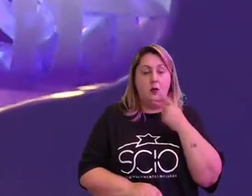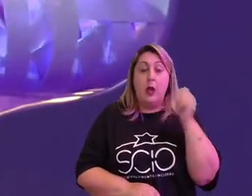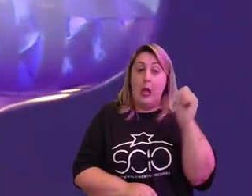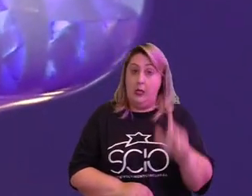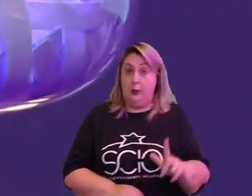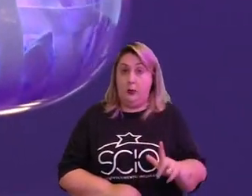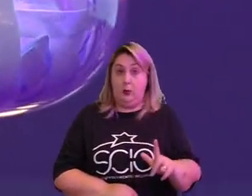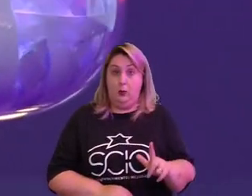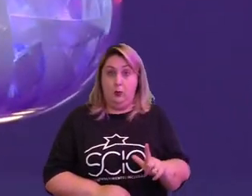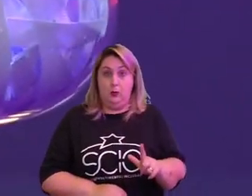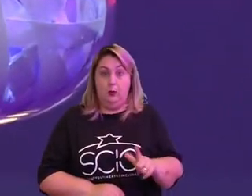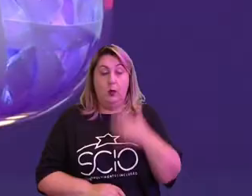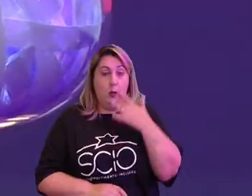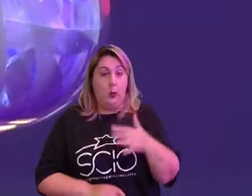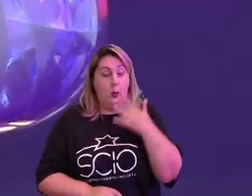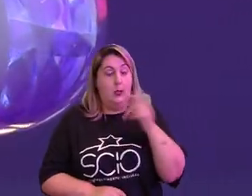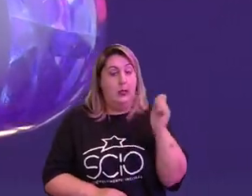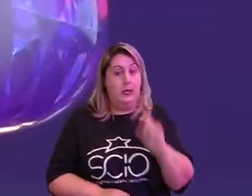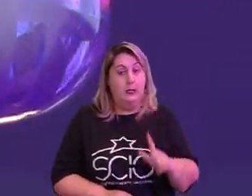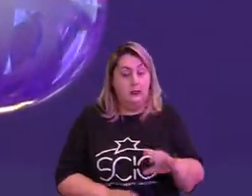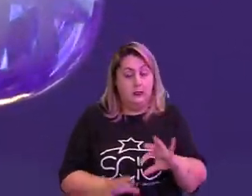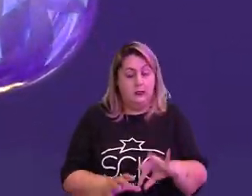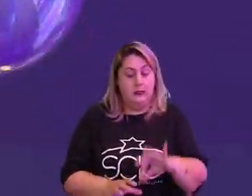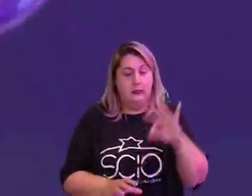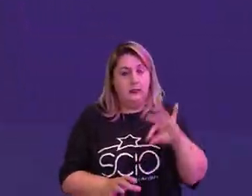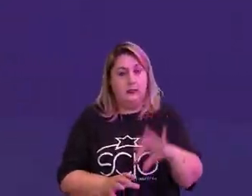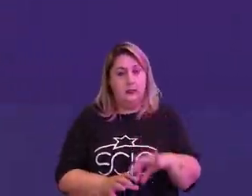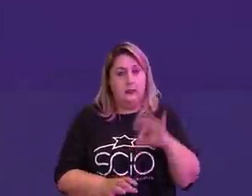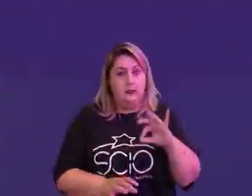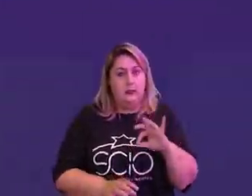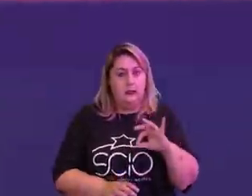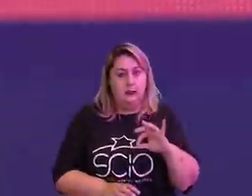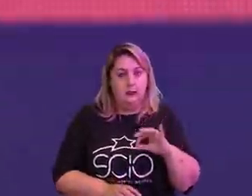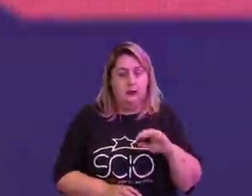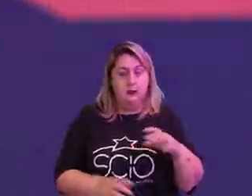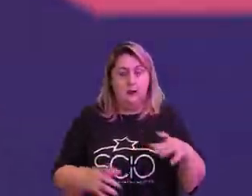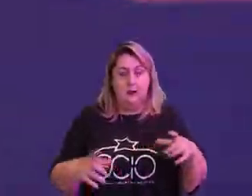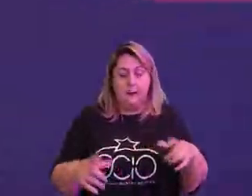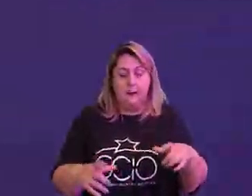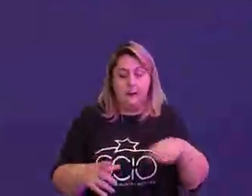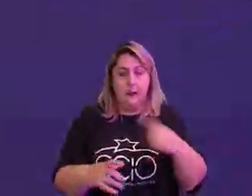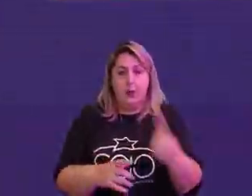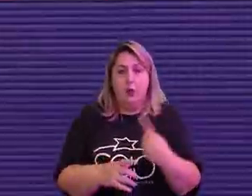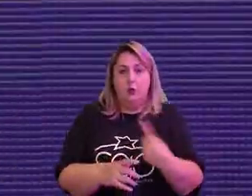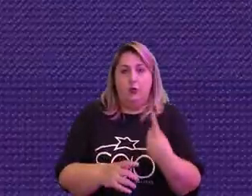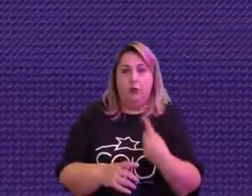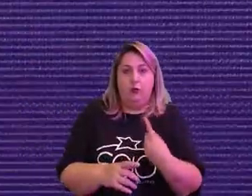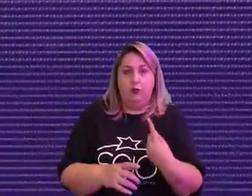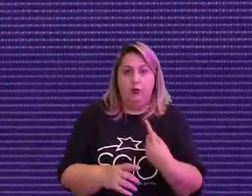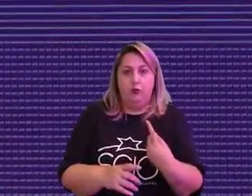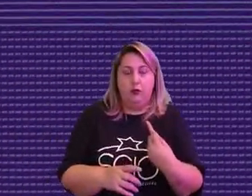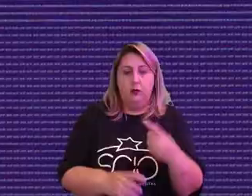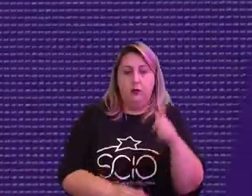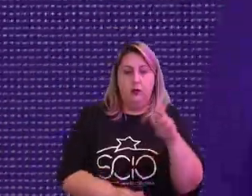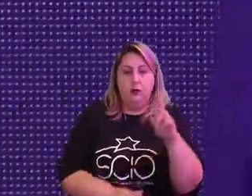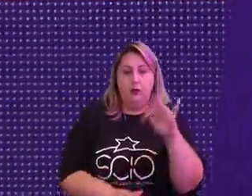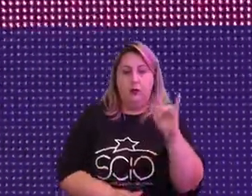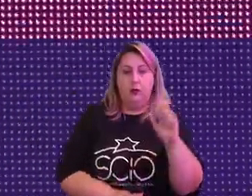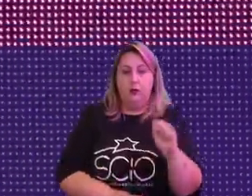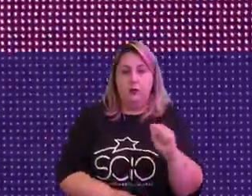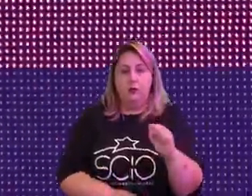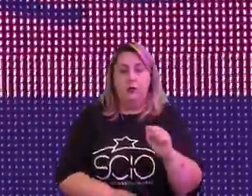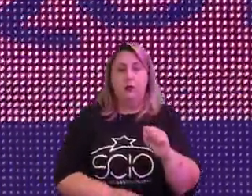é azul. Deixa eu puxar aqui, deixa eu ver o sorteio. Vamos lá, panela de pressão no quiz